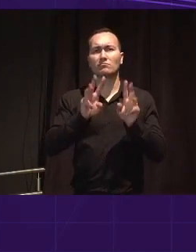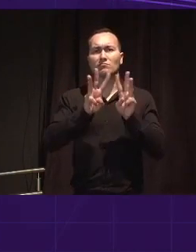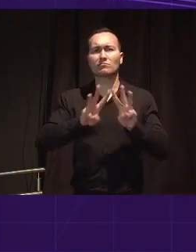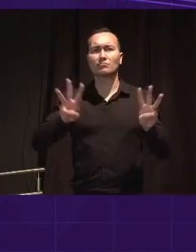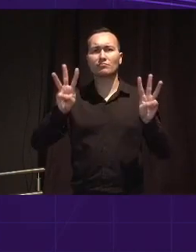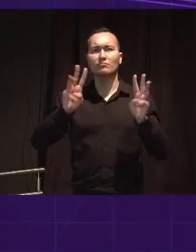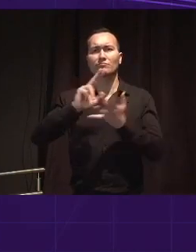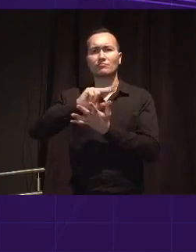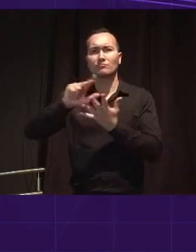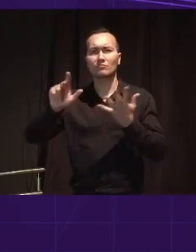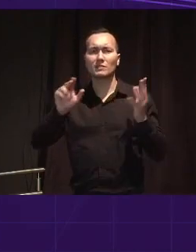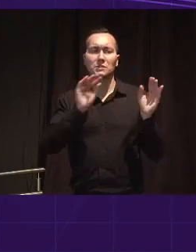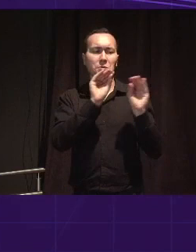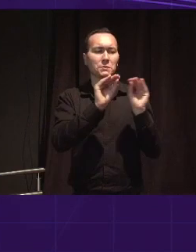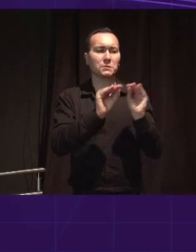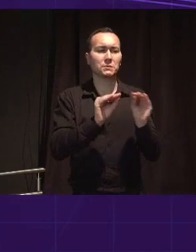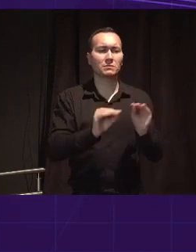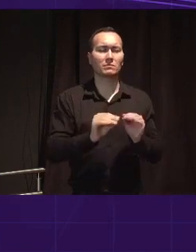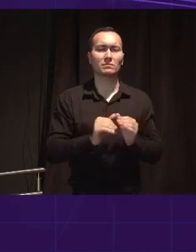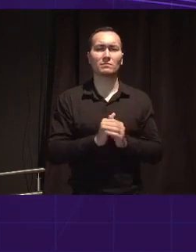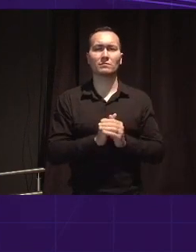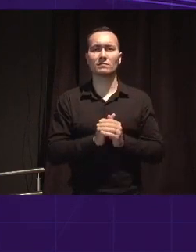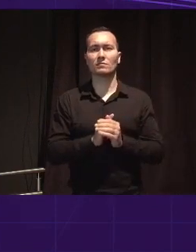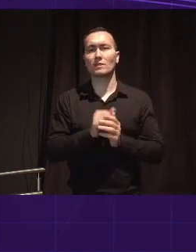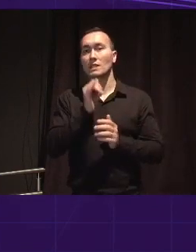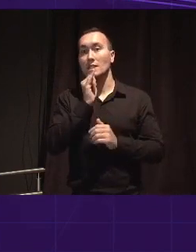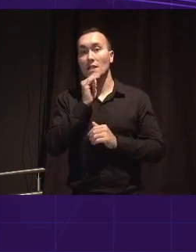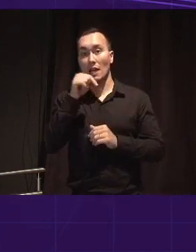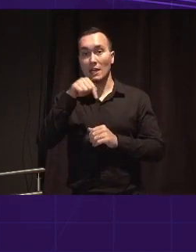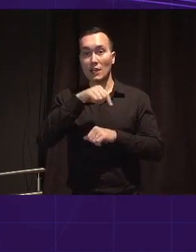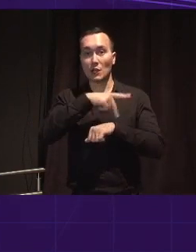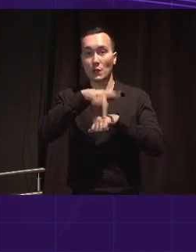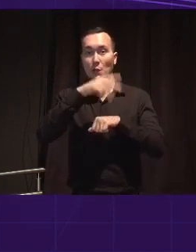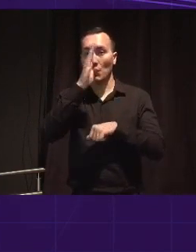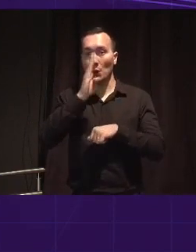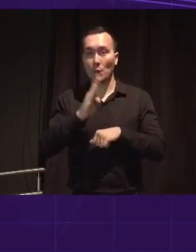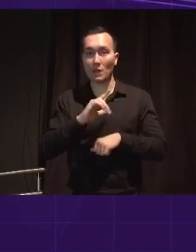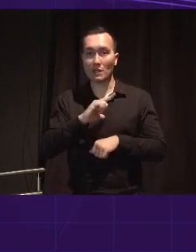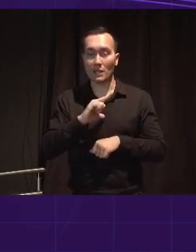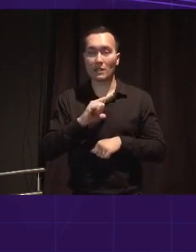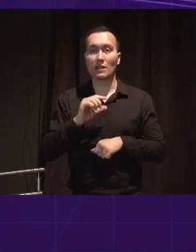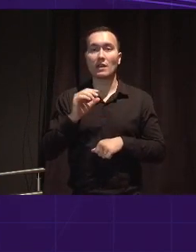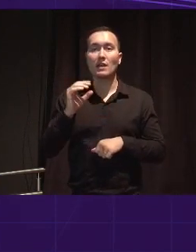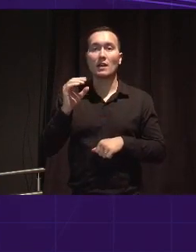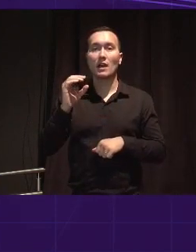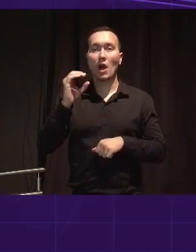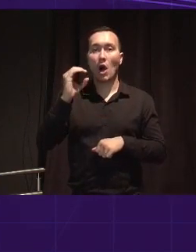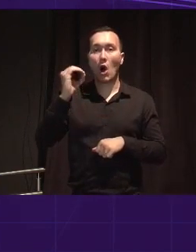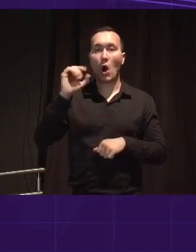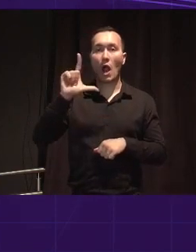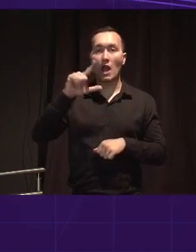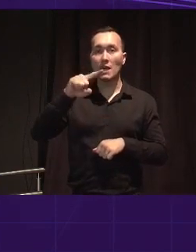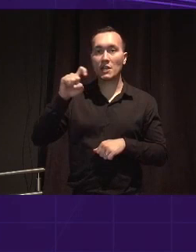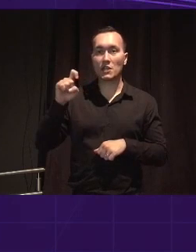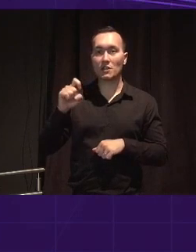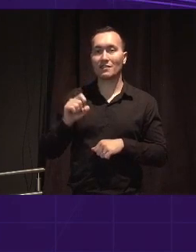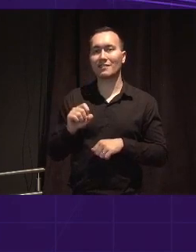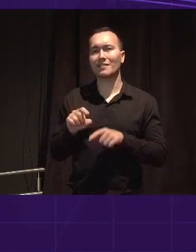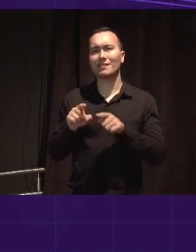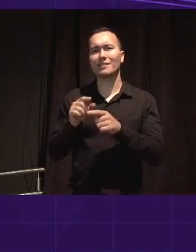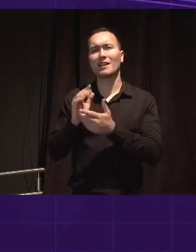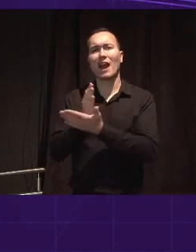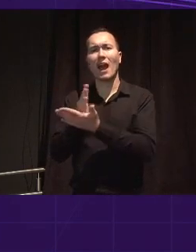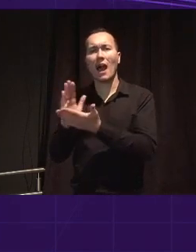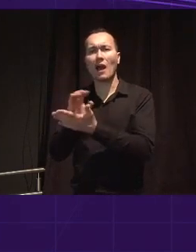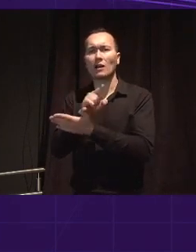bastante empresas trabalhando, como a LX, a RD, né? Uma das pioneiras também nesse formato, né? Mas aqui se diz que